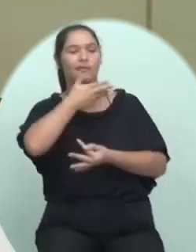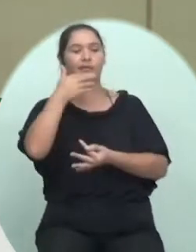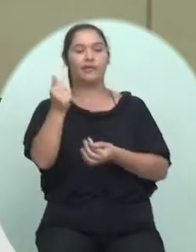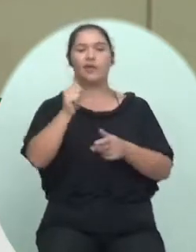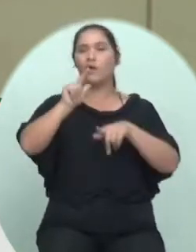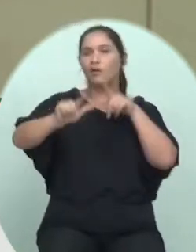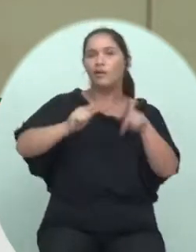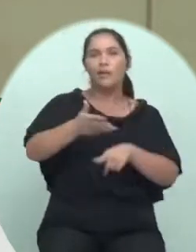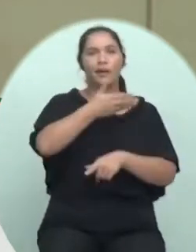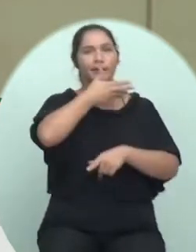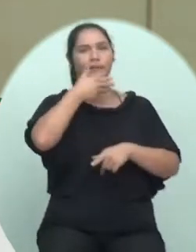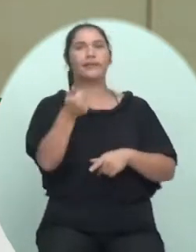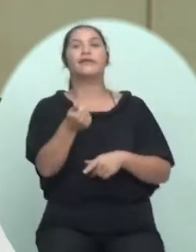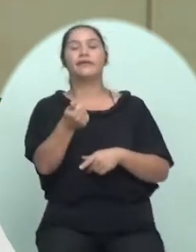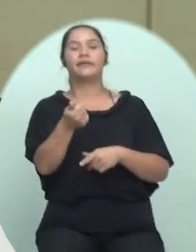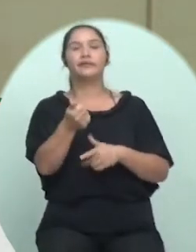trabalho,